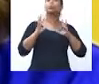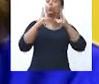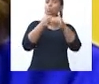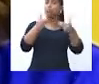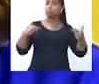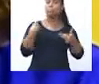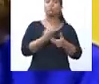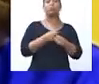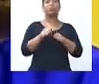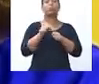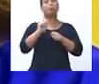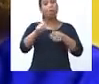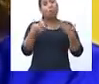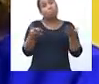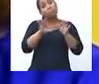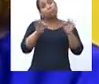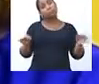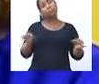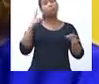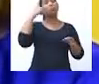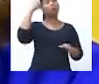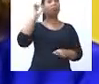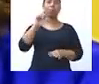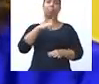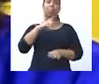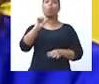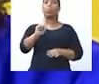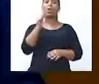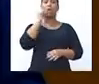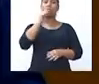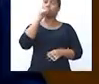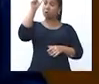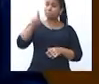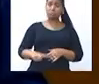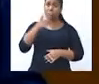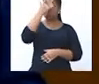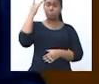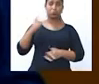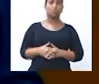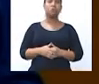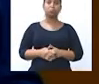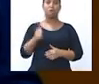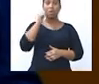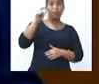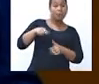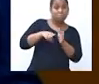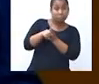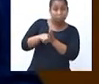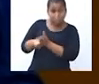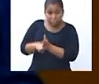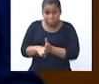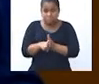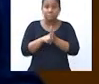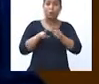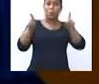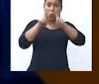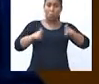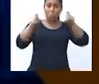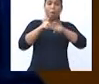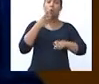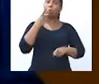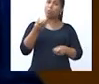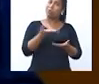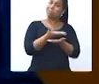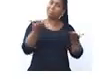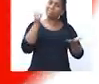debates que a gente está fazendo é simplesmente a seguinte ideia, de que as mulheres são gente. Inês Gasparotto, que trabalha com ciência da computação, deixa um